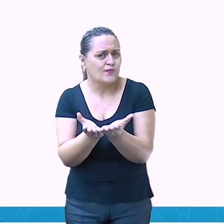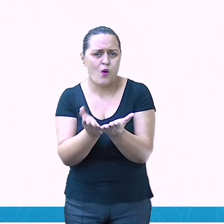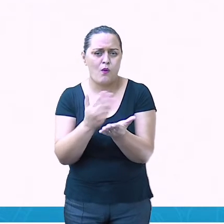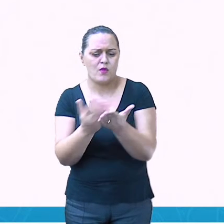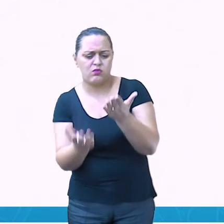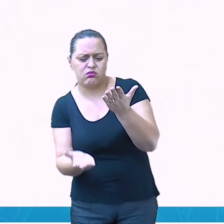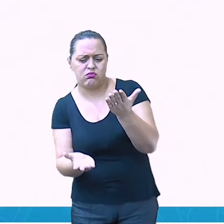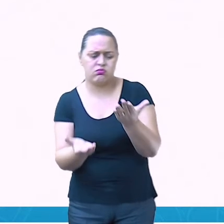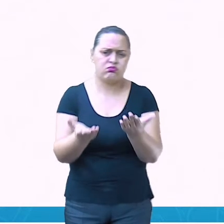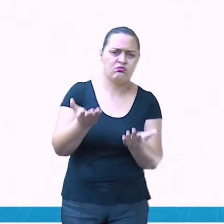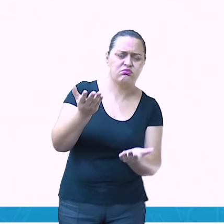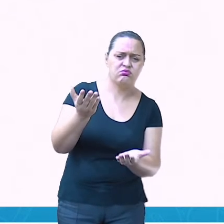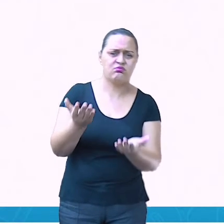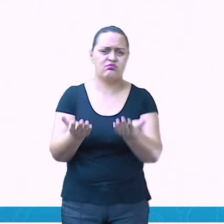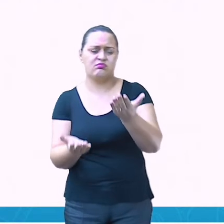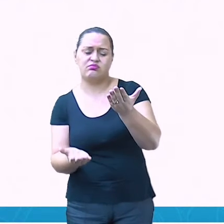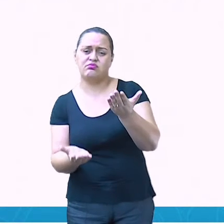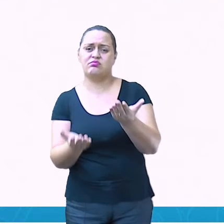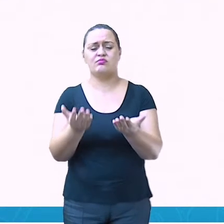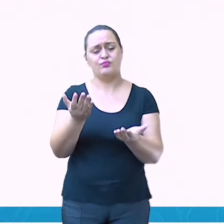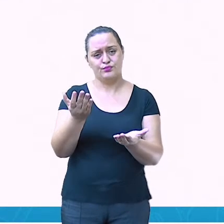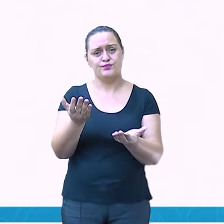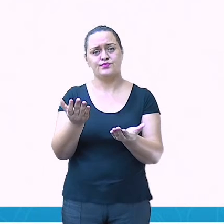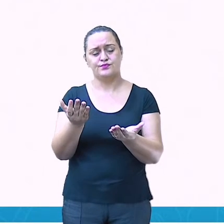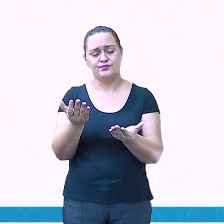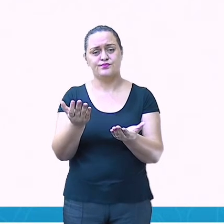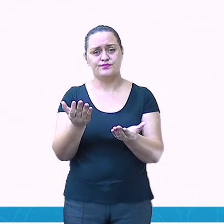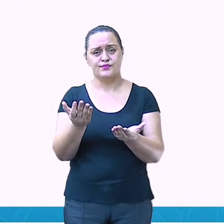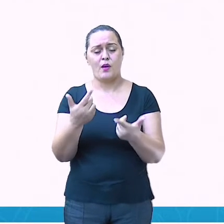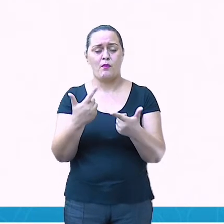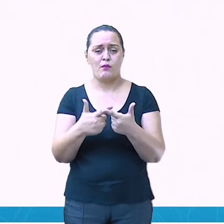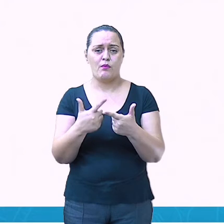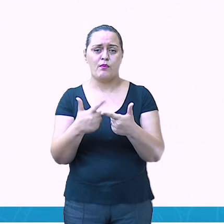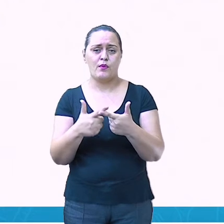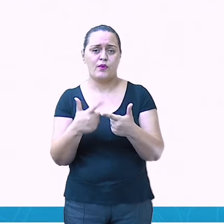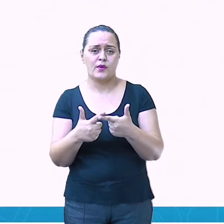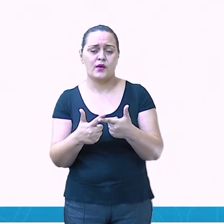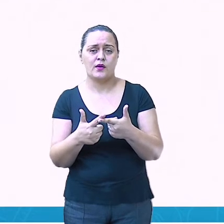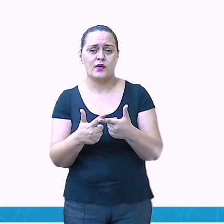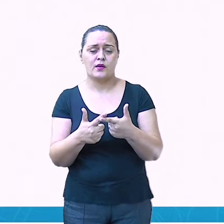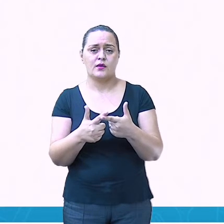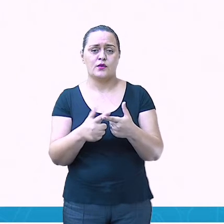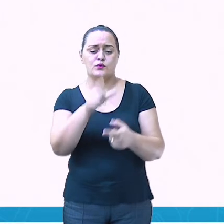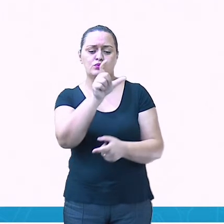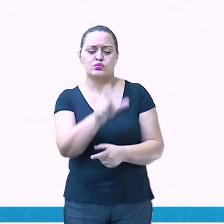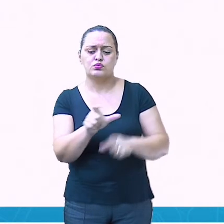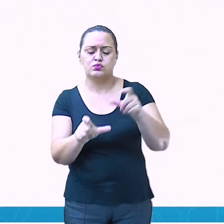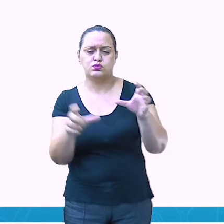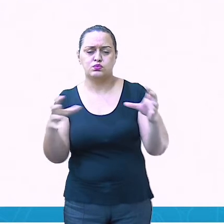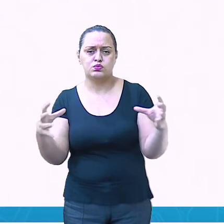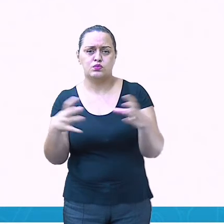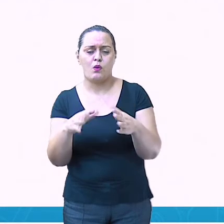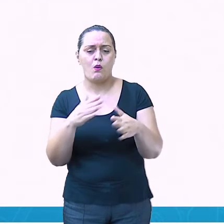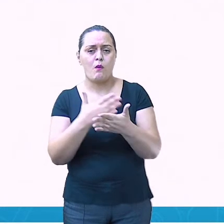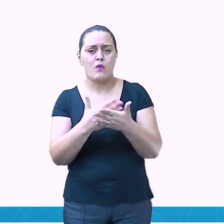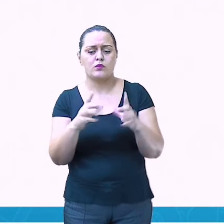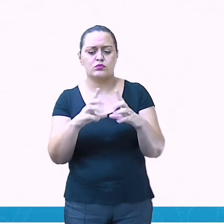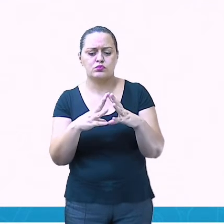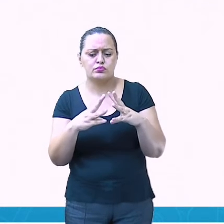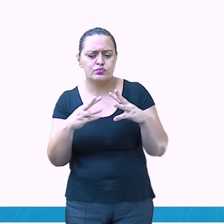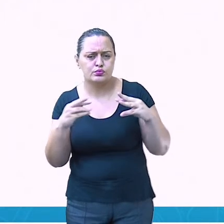balanço, há um nivelamento entre o ecossistema, entre as espécies. Lembra que a gente